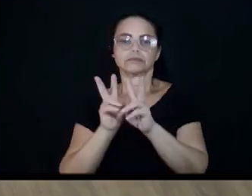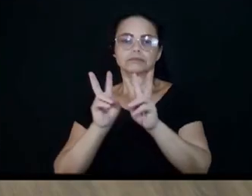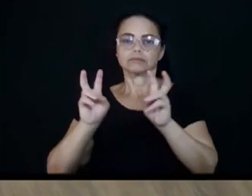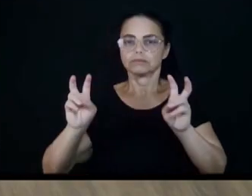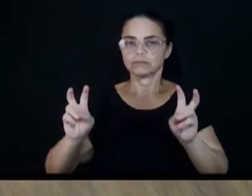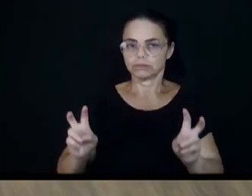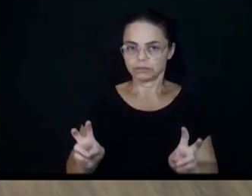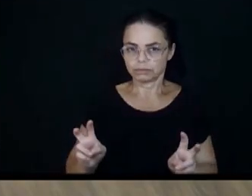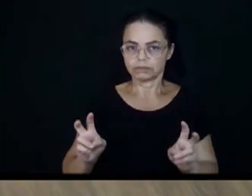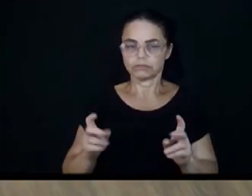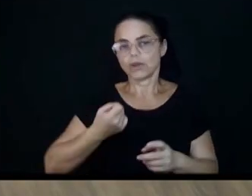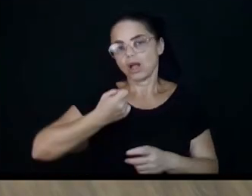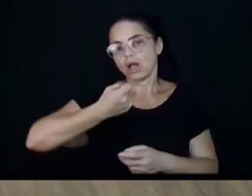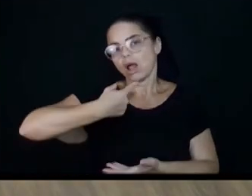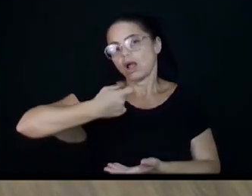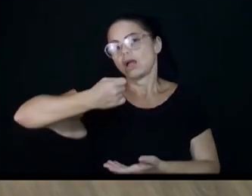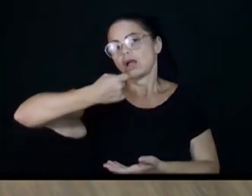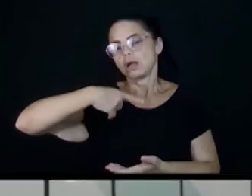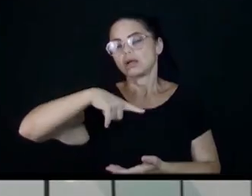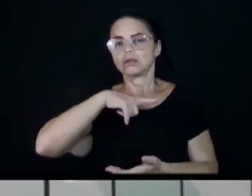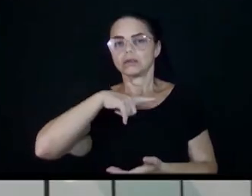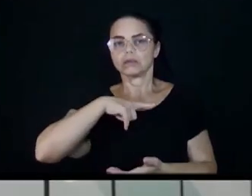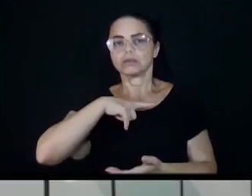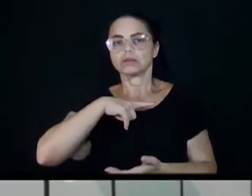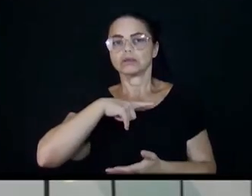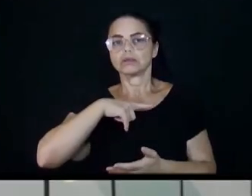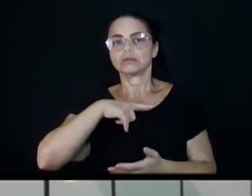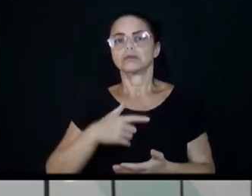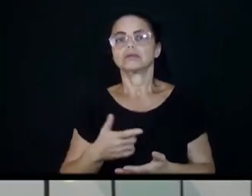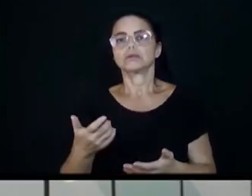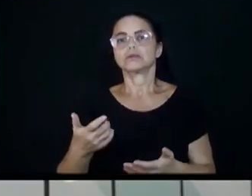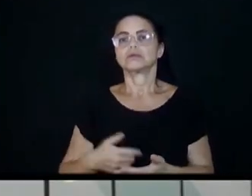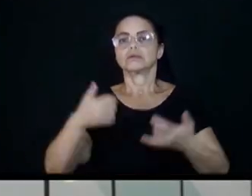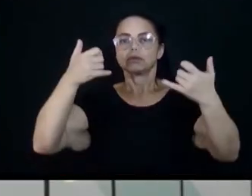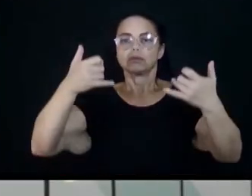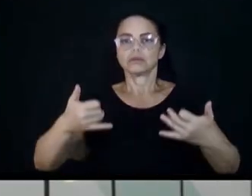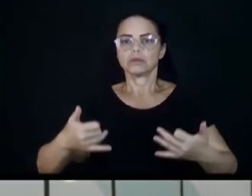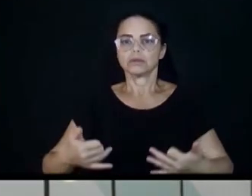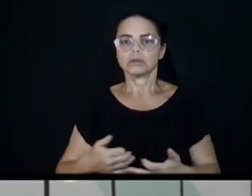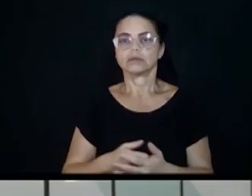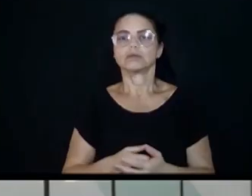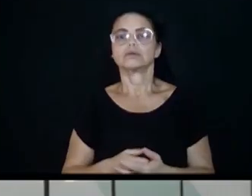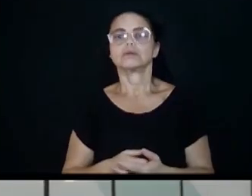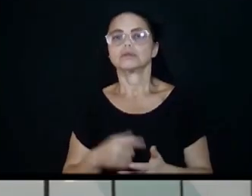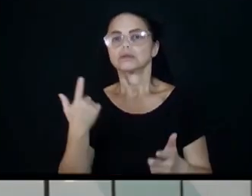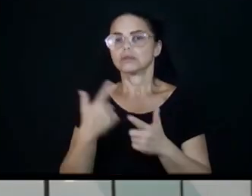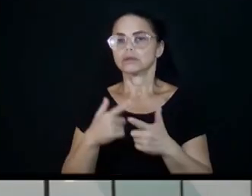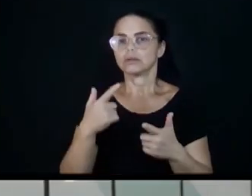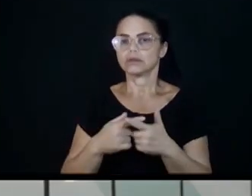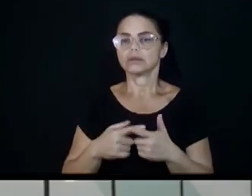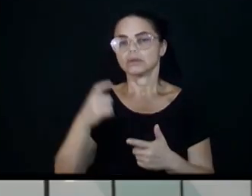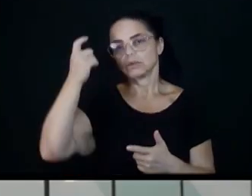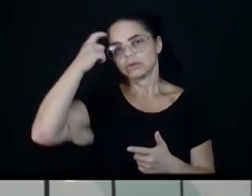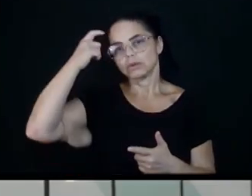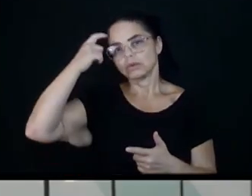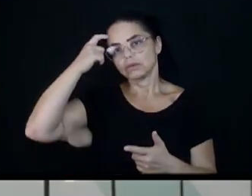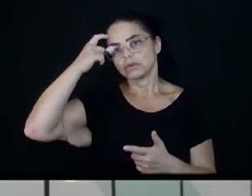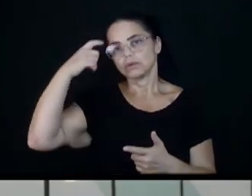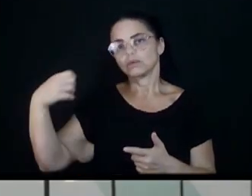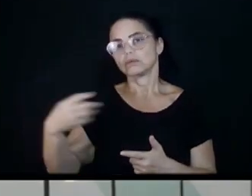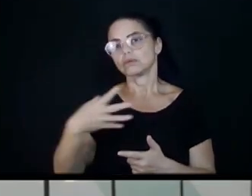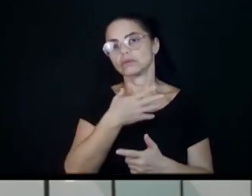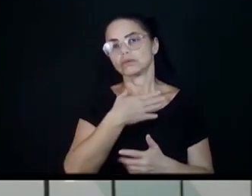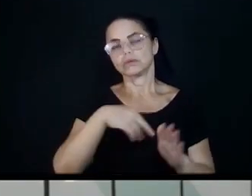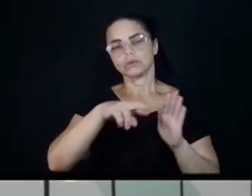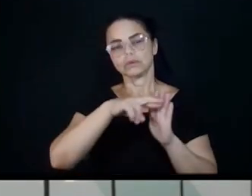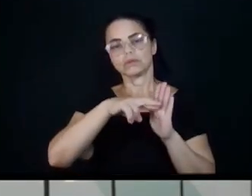medicações, tem essa nova diretriz, queria que também explicasse, né? Por que foi pensado essas novas diretrizes aí, com base